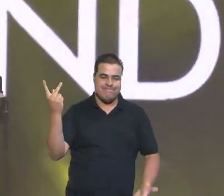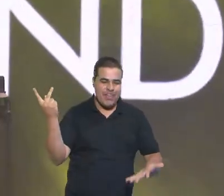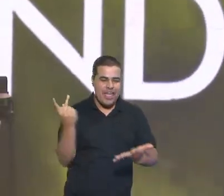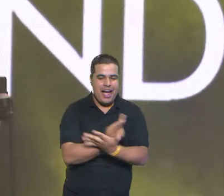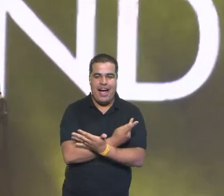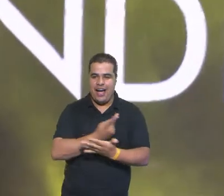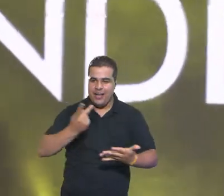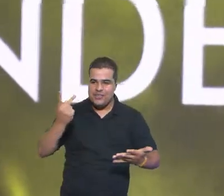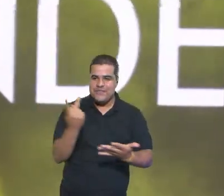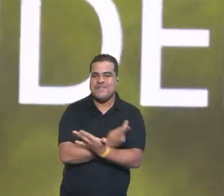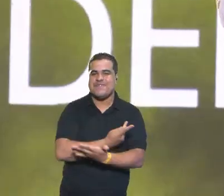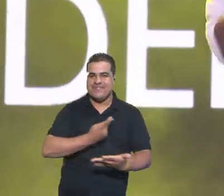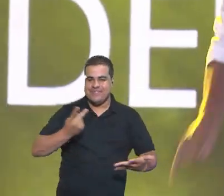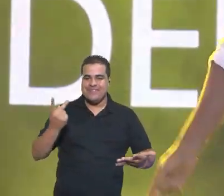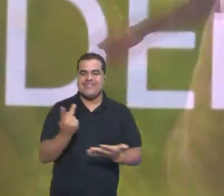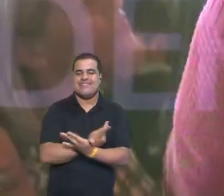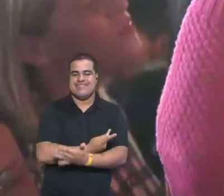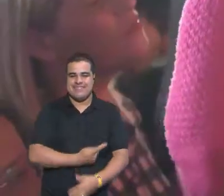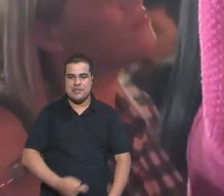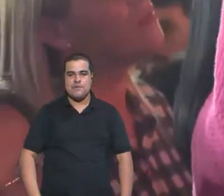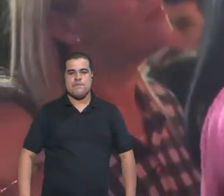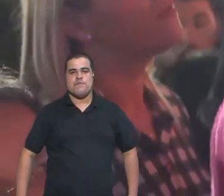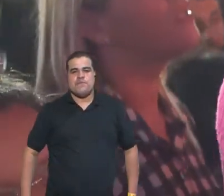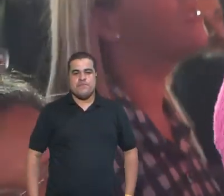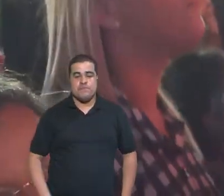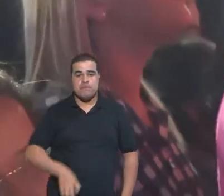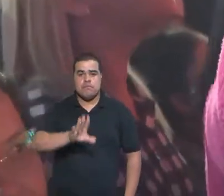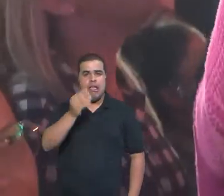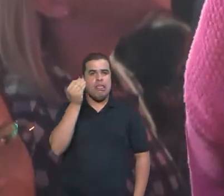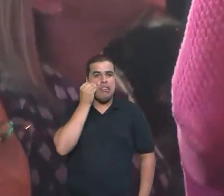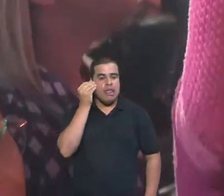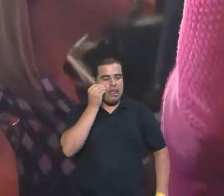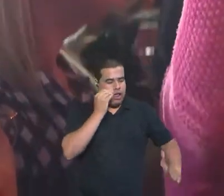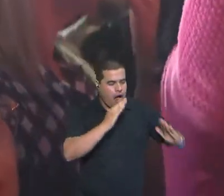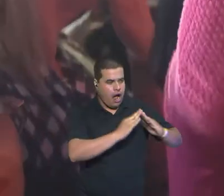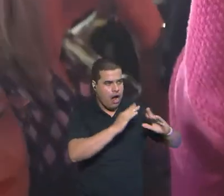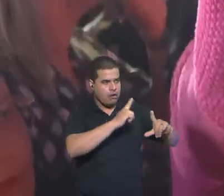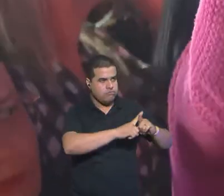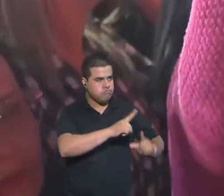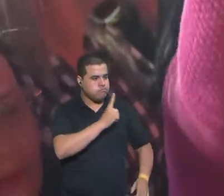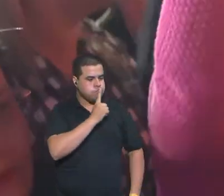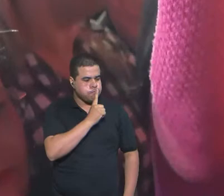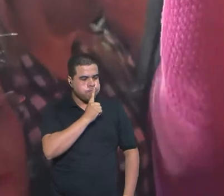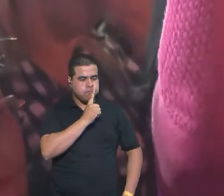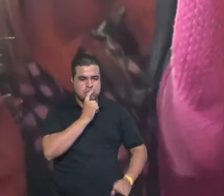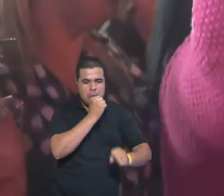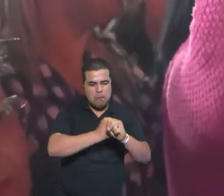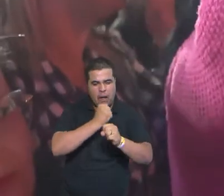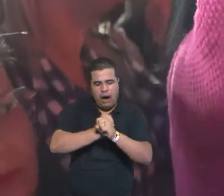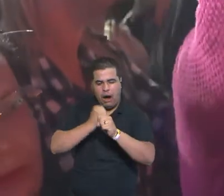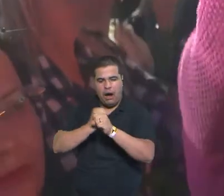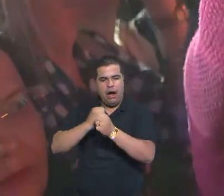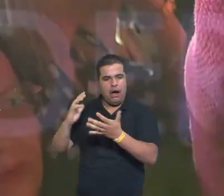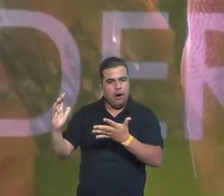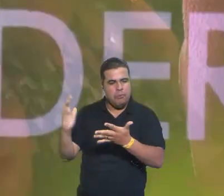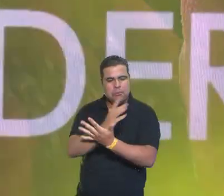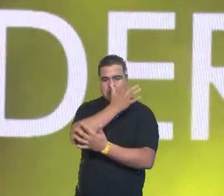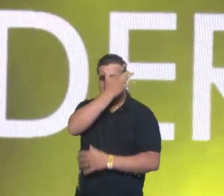deu certo não não tentaram nos calar matando